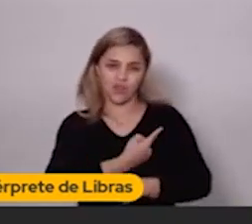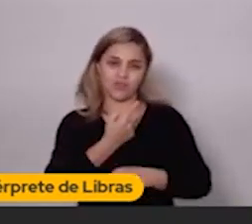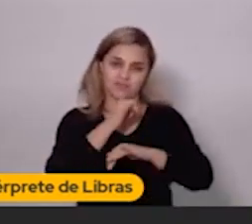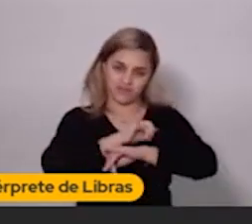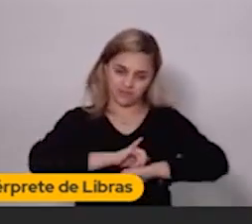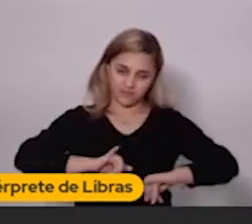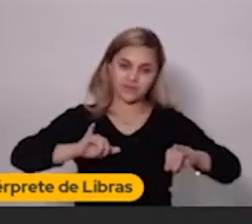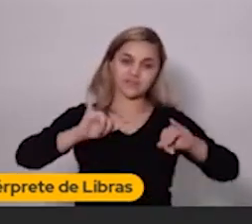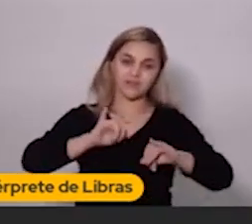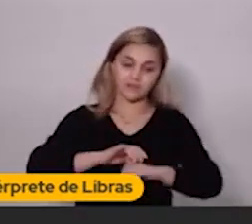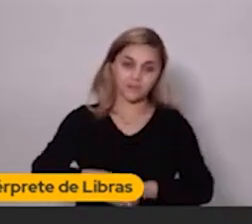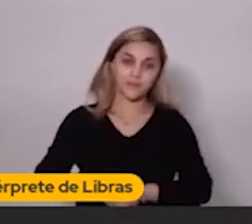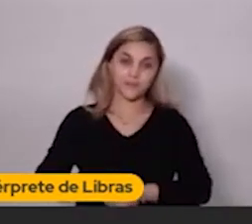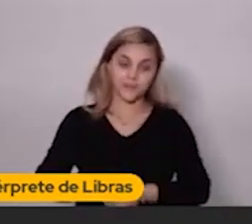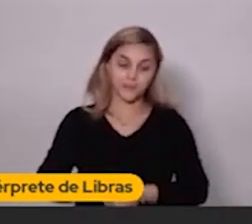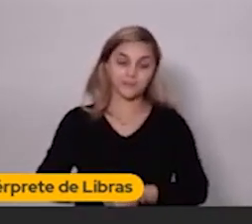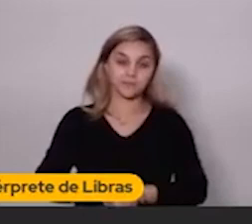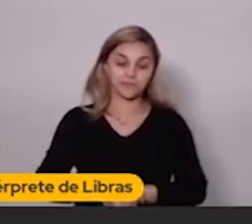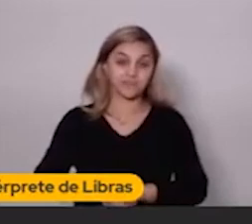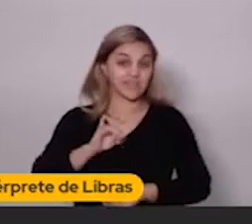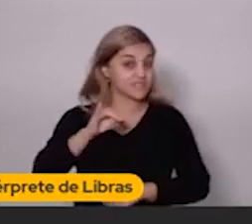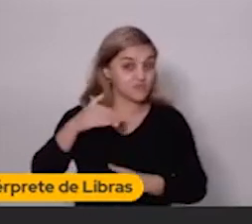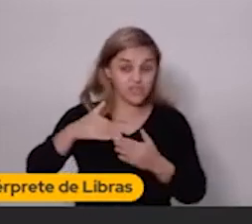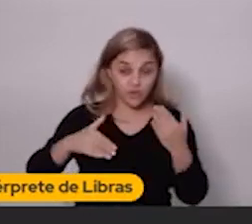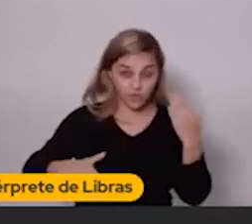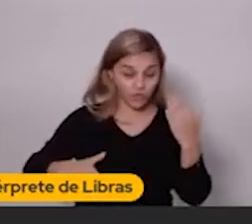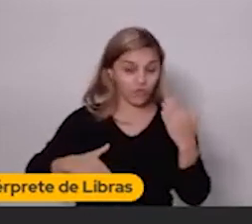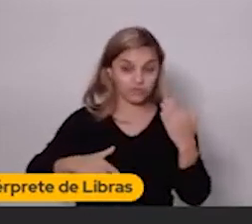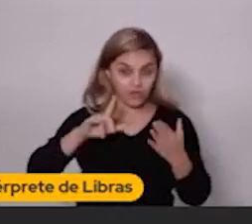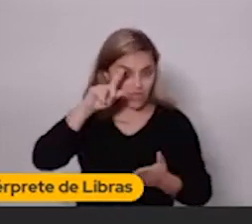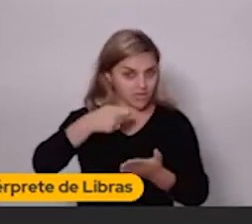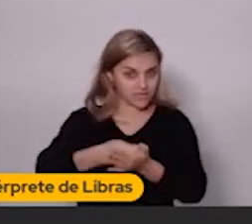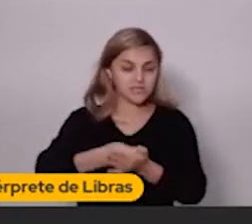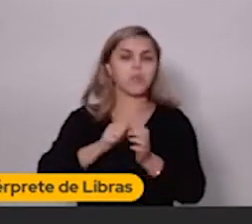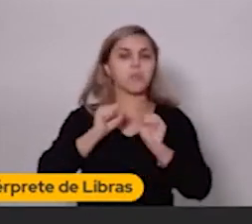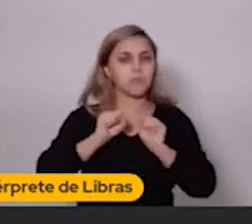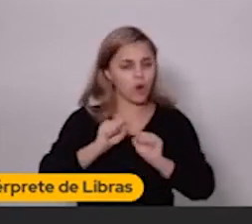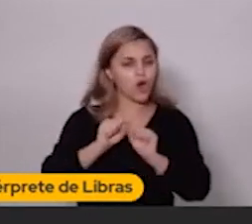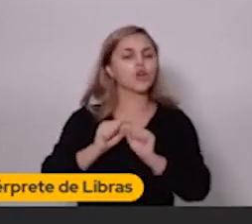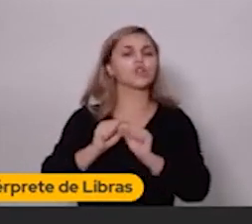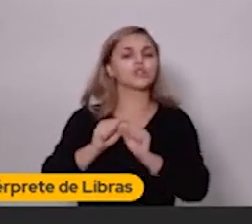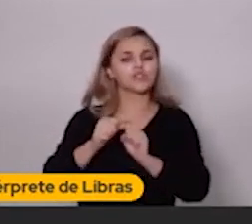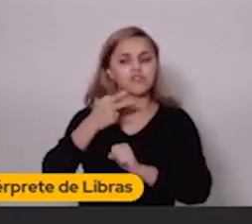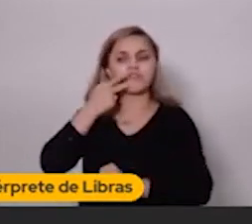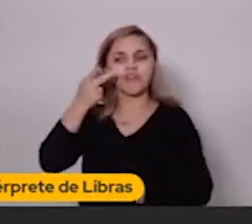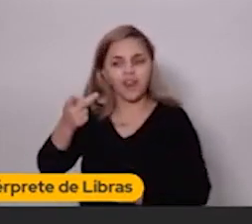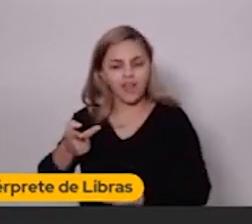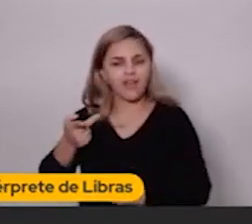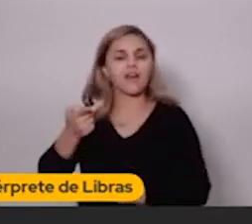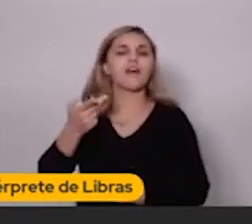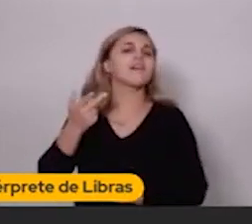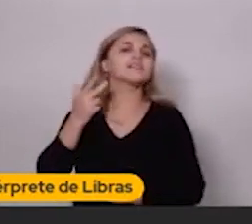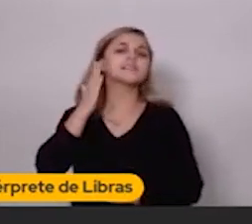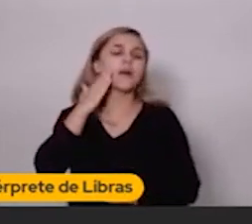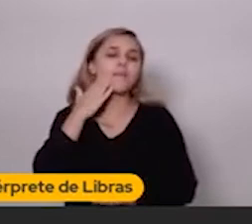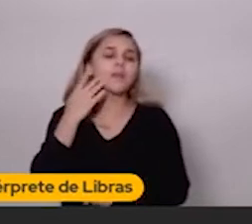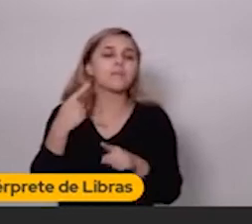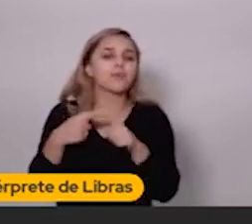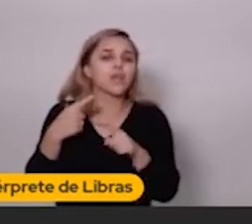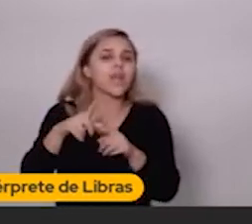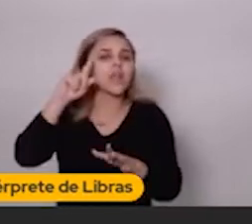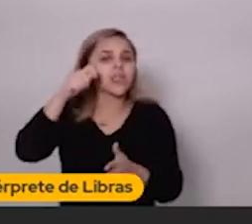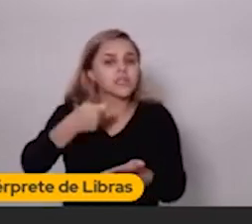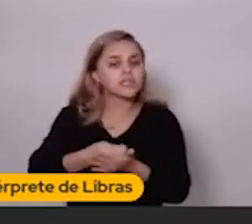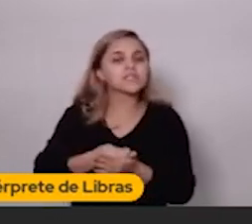yellow icons, se vocês não concordarem com a decisão, vocês podem sim contestar, apelar essa decisão. E nessa contestação, o